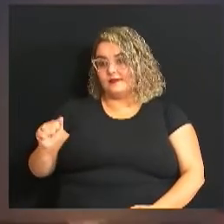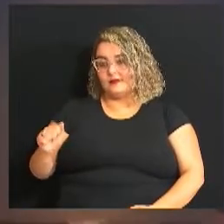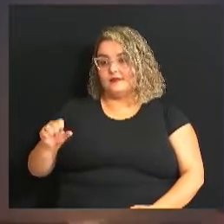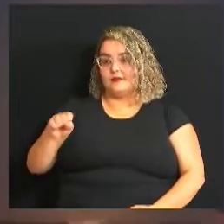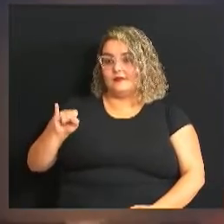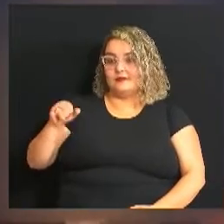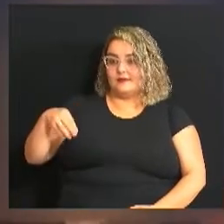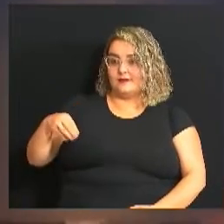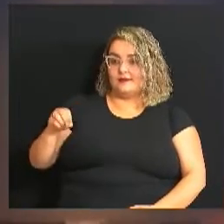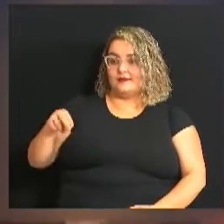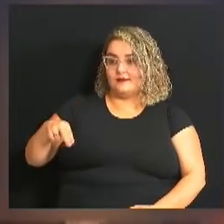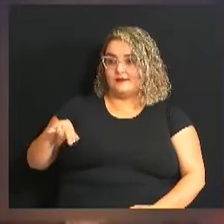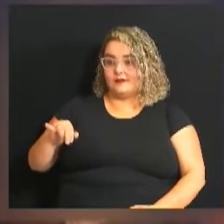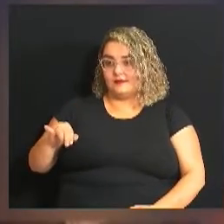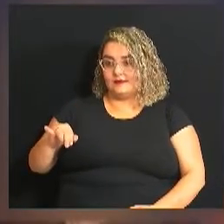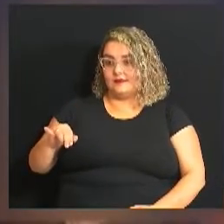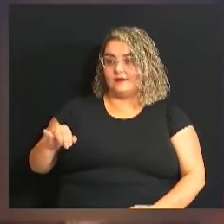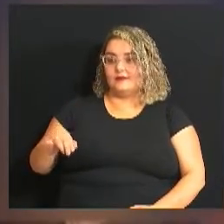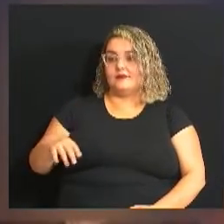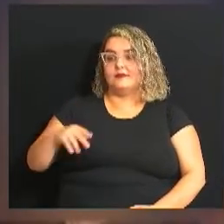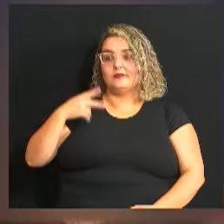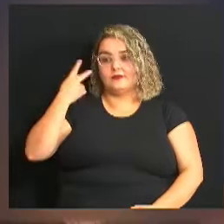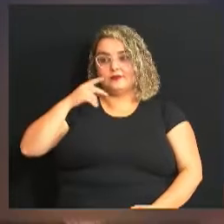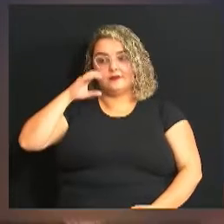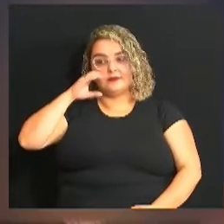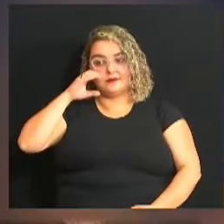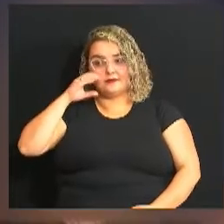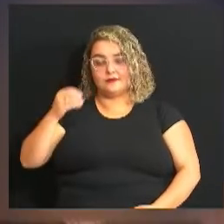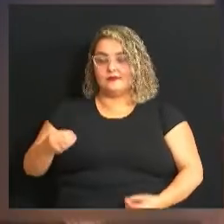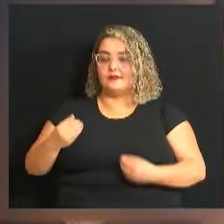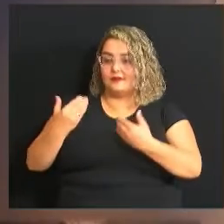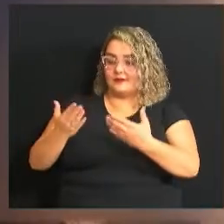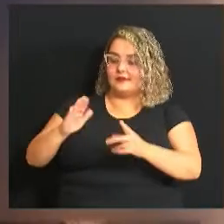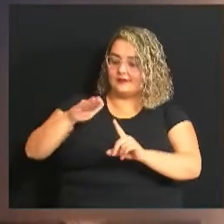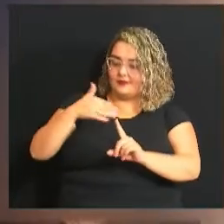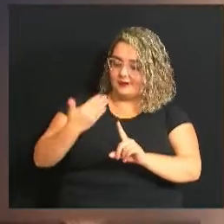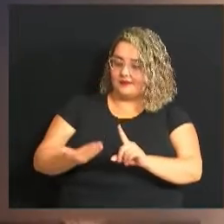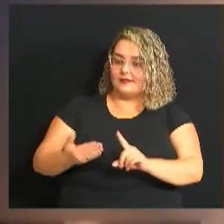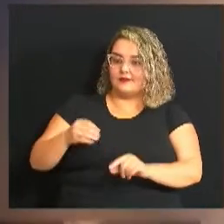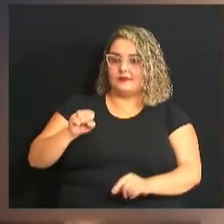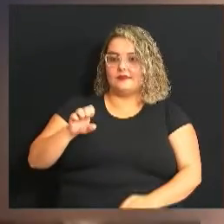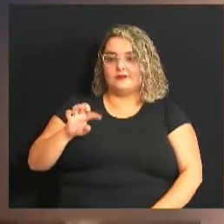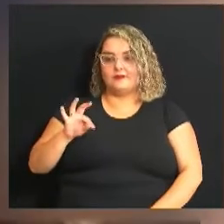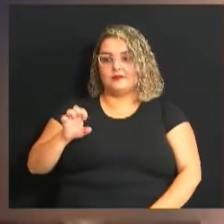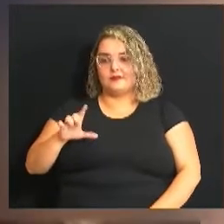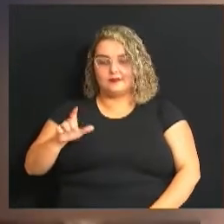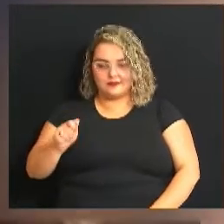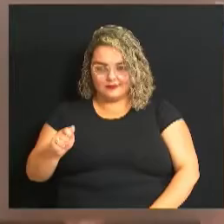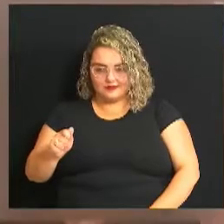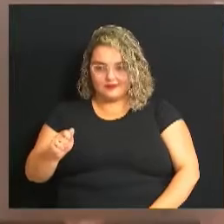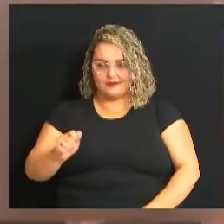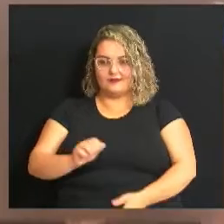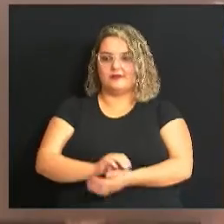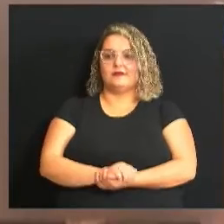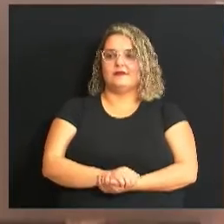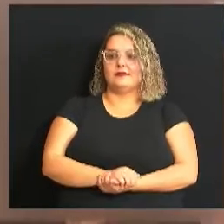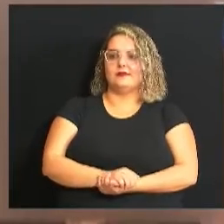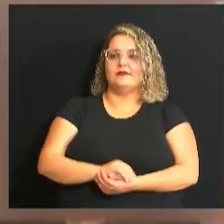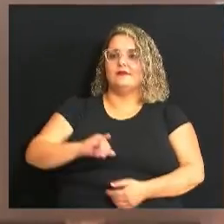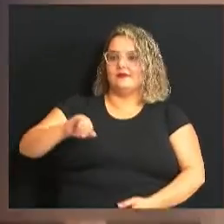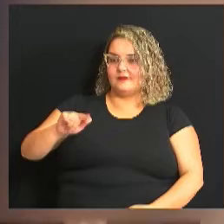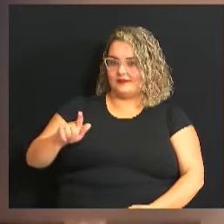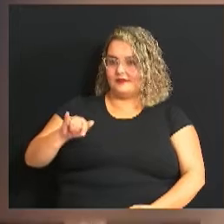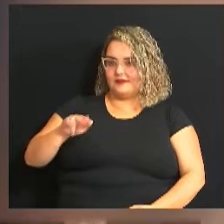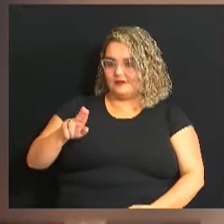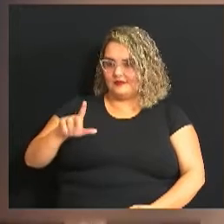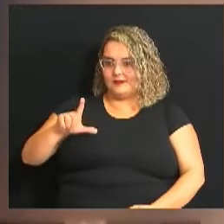Souza Pena. E o vereador Luiz Cirilo entregou a honraria a Estela Maria Camargo Regina, Juliano